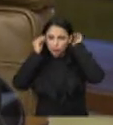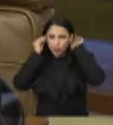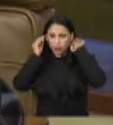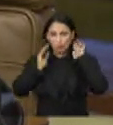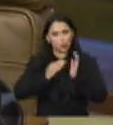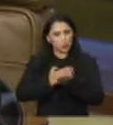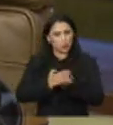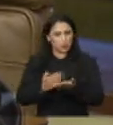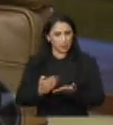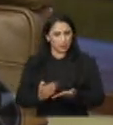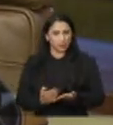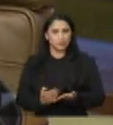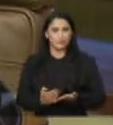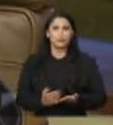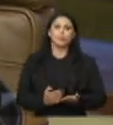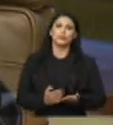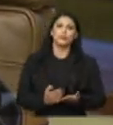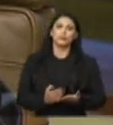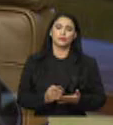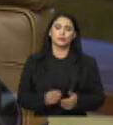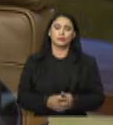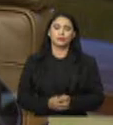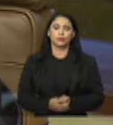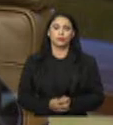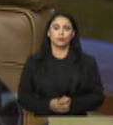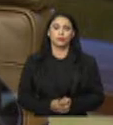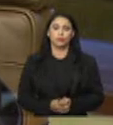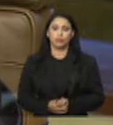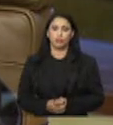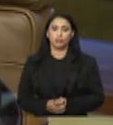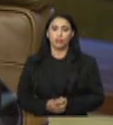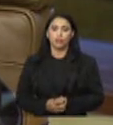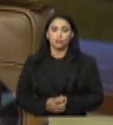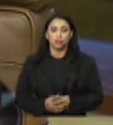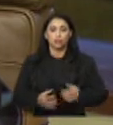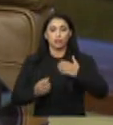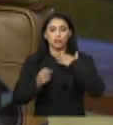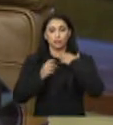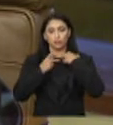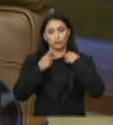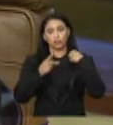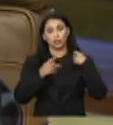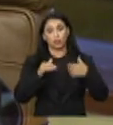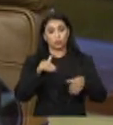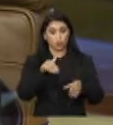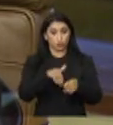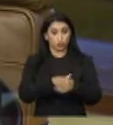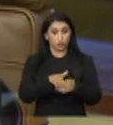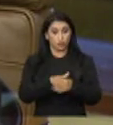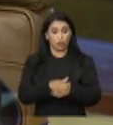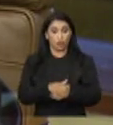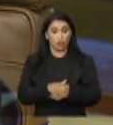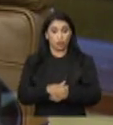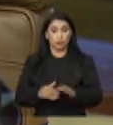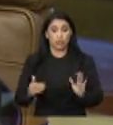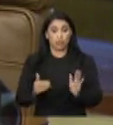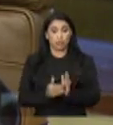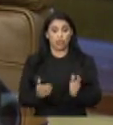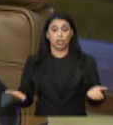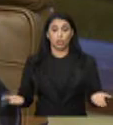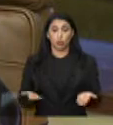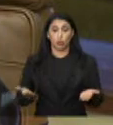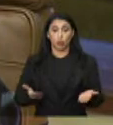começar seja que sal Porto no registrar que os votos até voz até agora